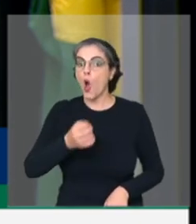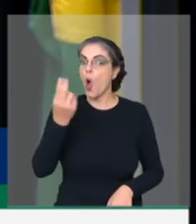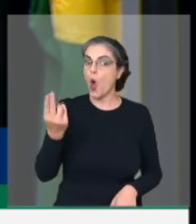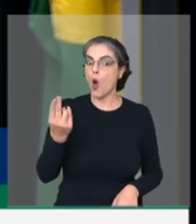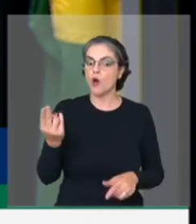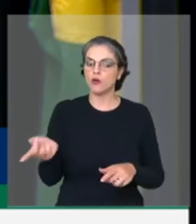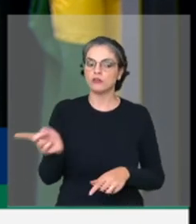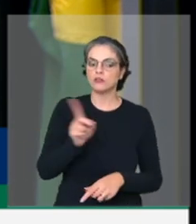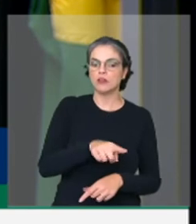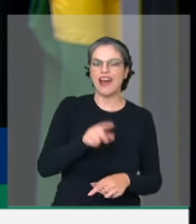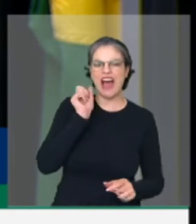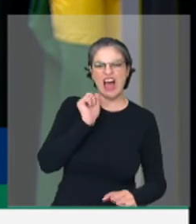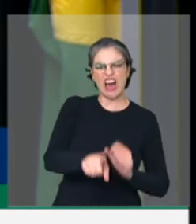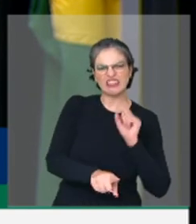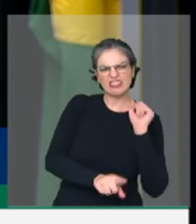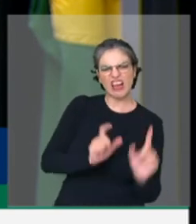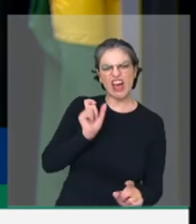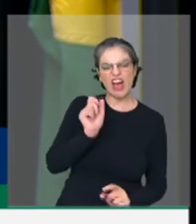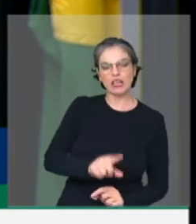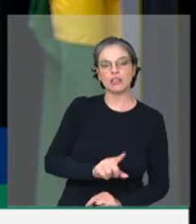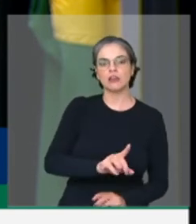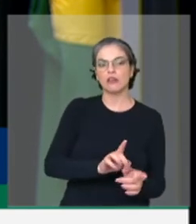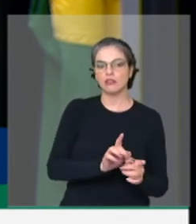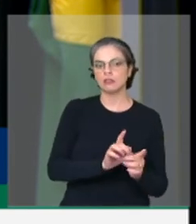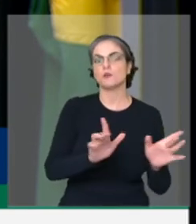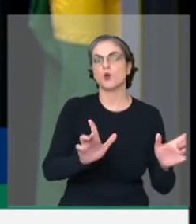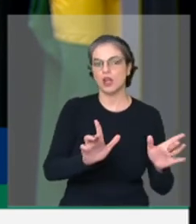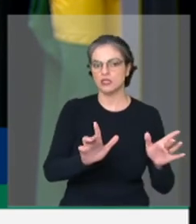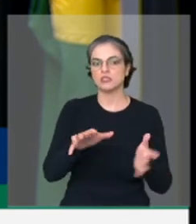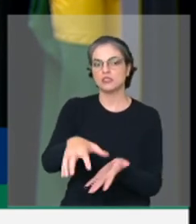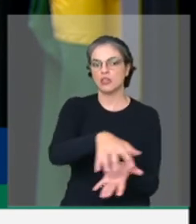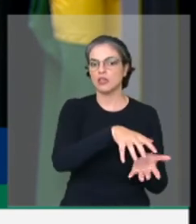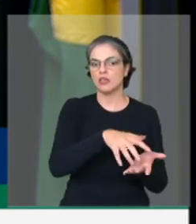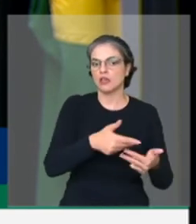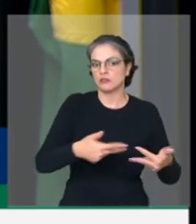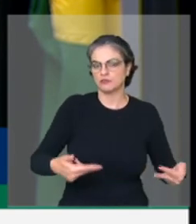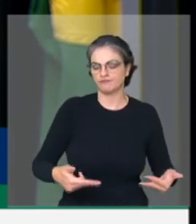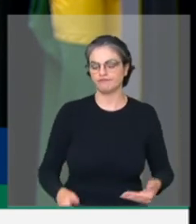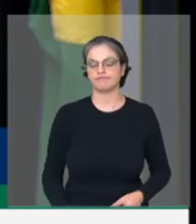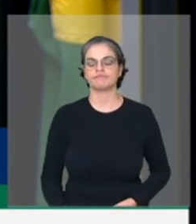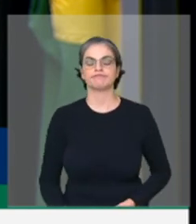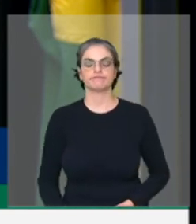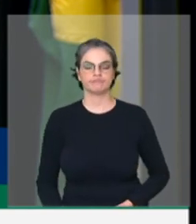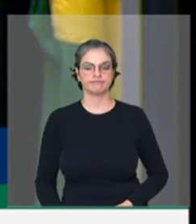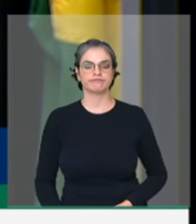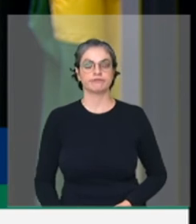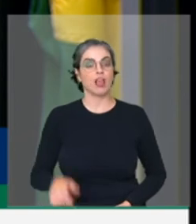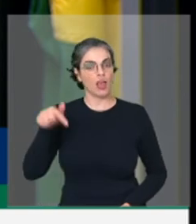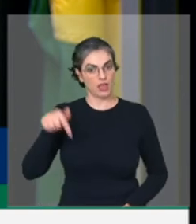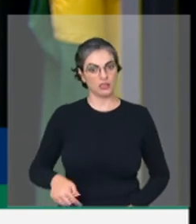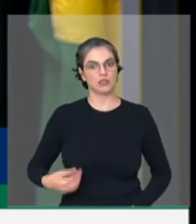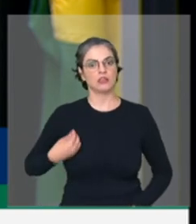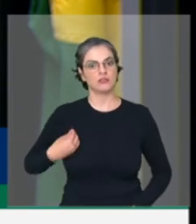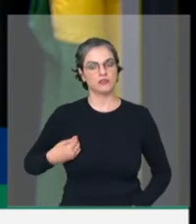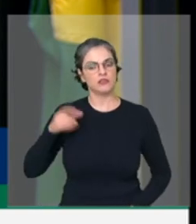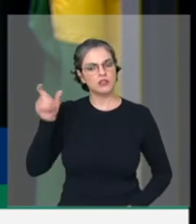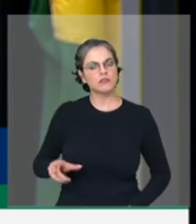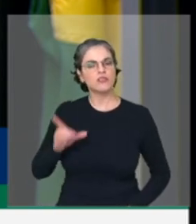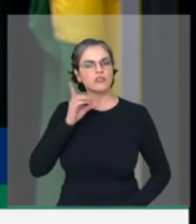ataque às instituições democráticas. Temos entre nós um deputado que vive a atacar